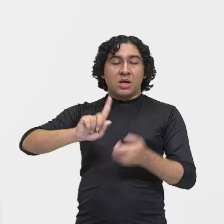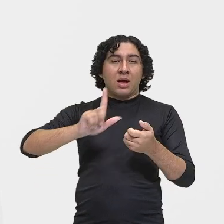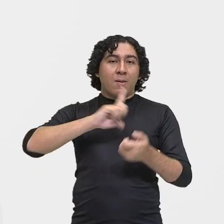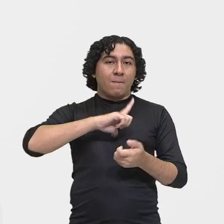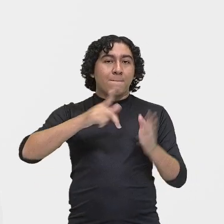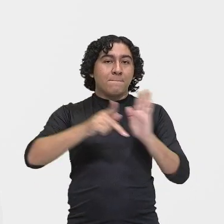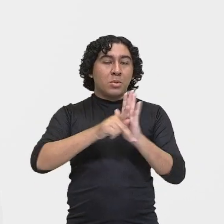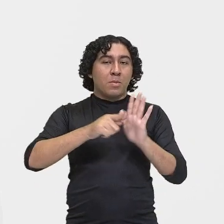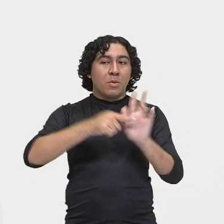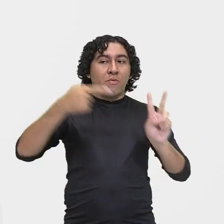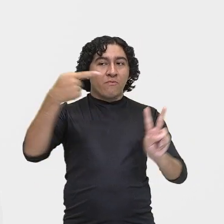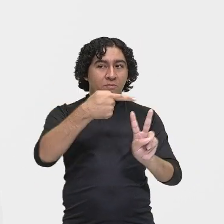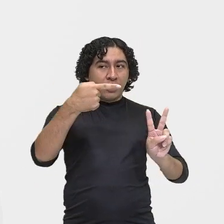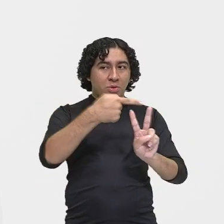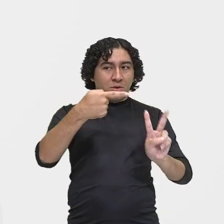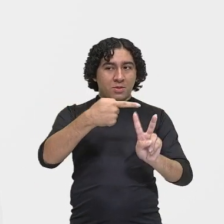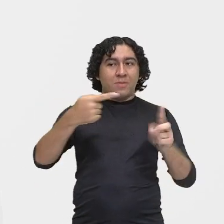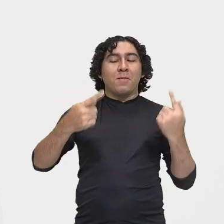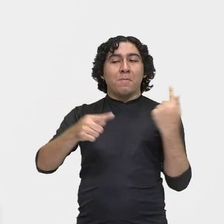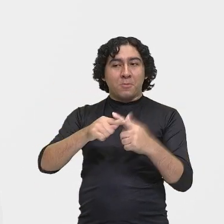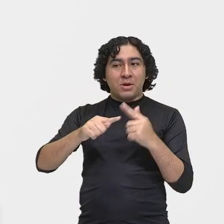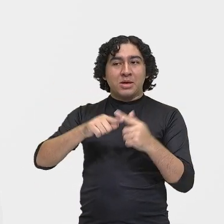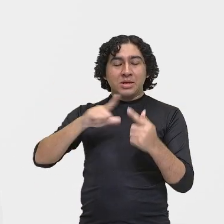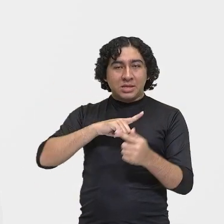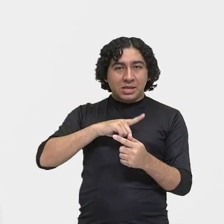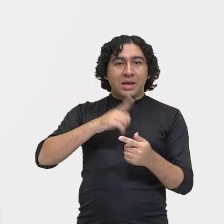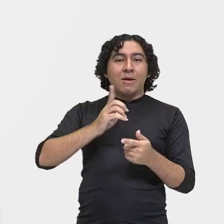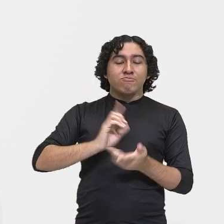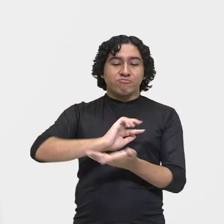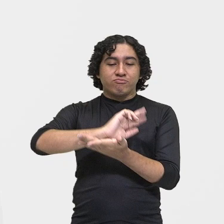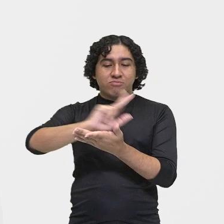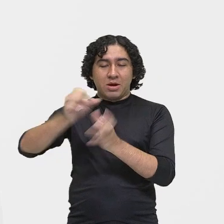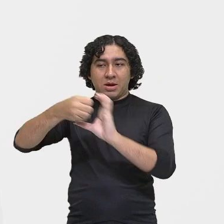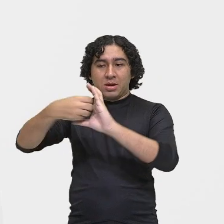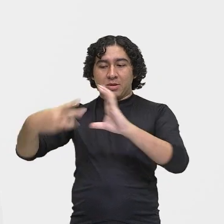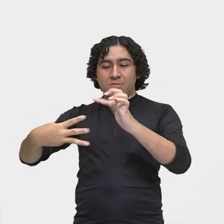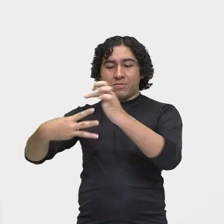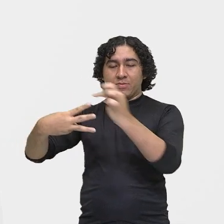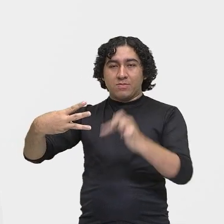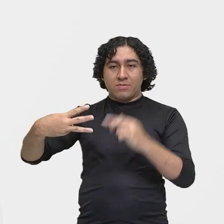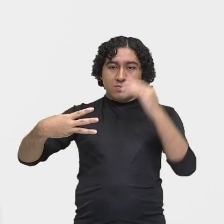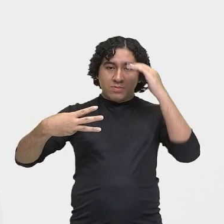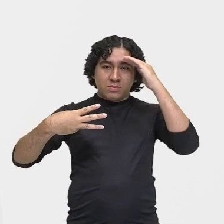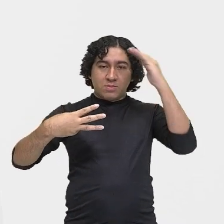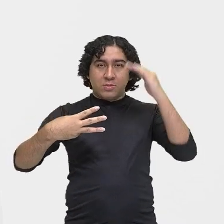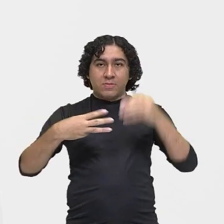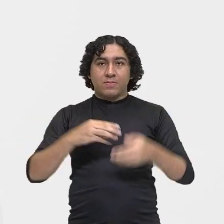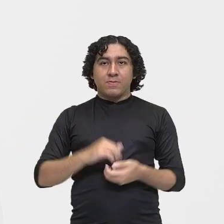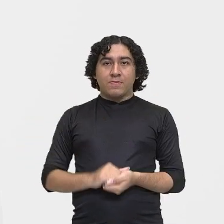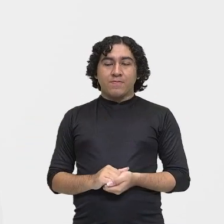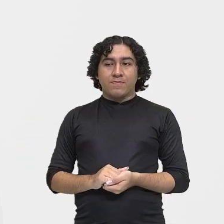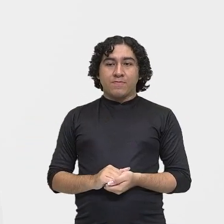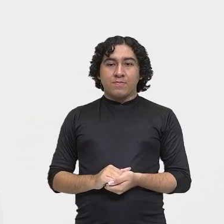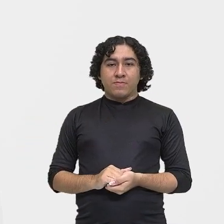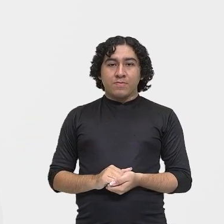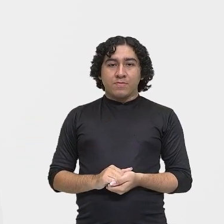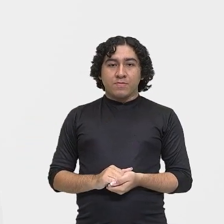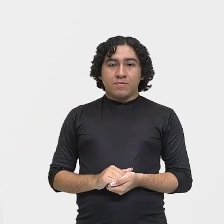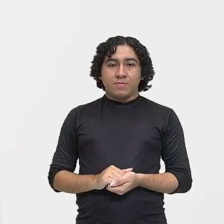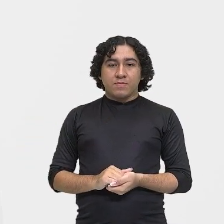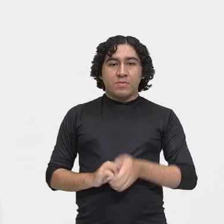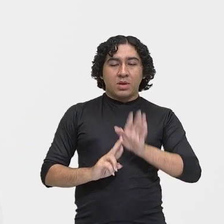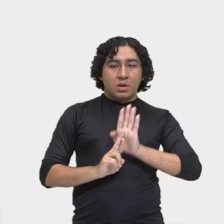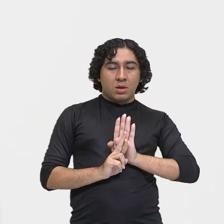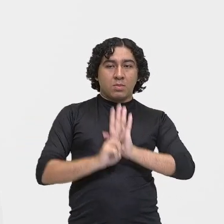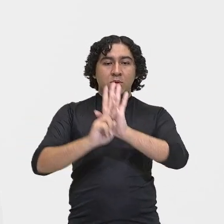vetoriais, porque possuem módulo, direção e sentido. A representação matemática da